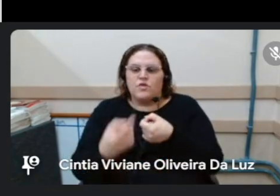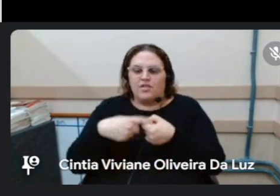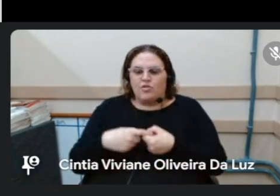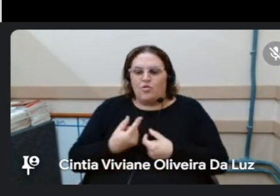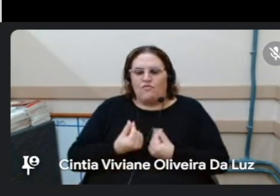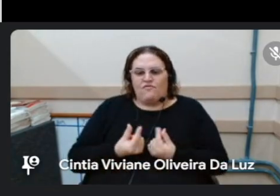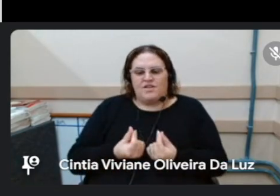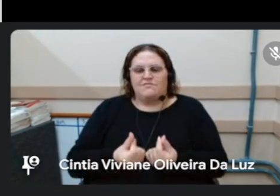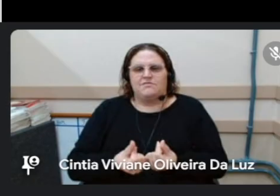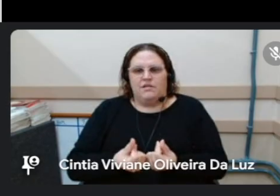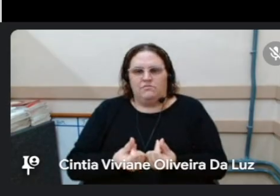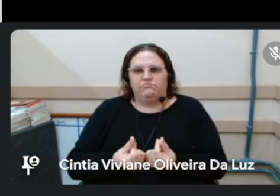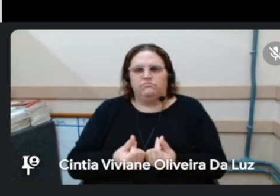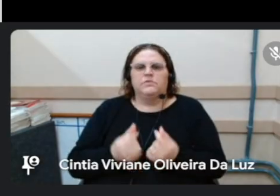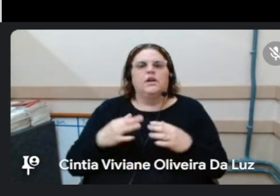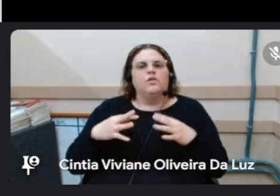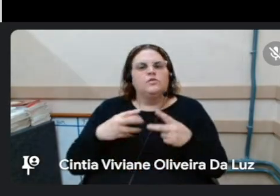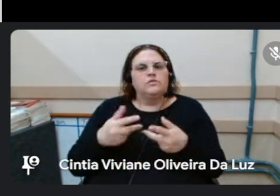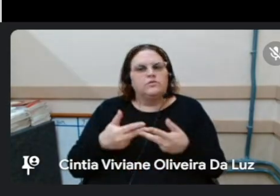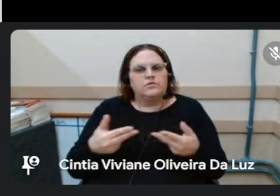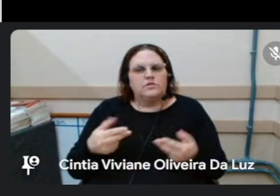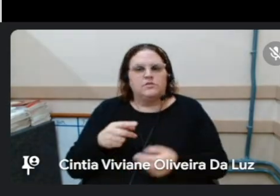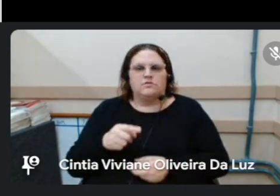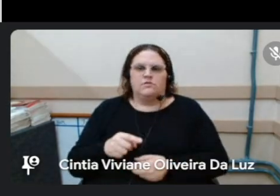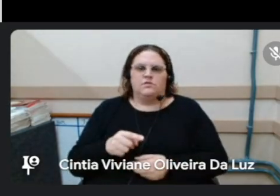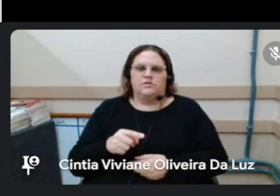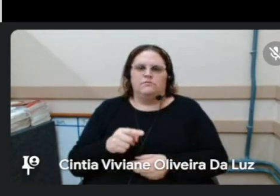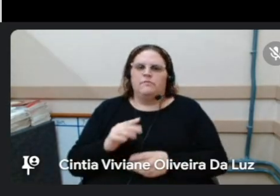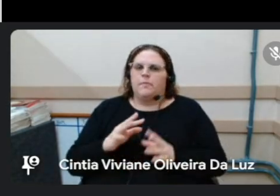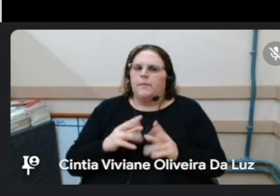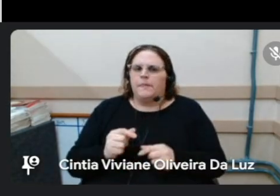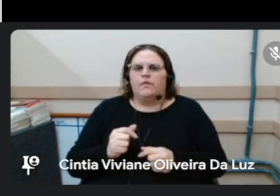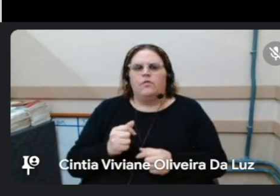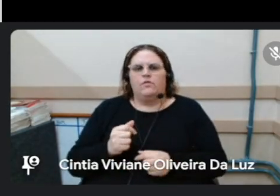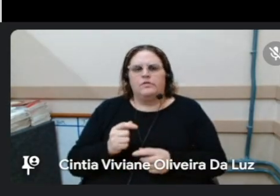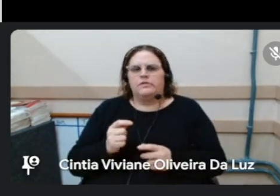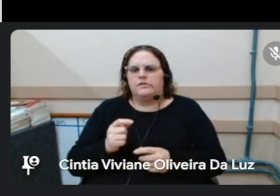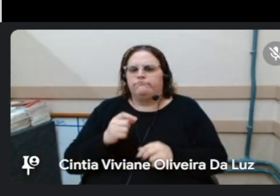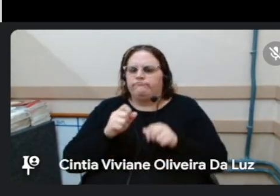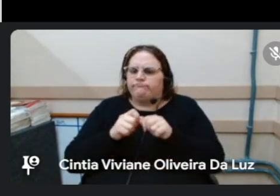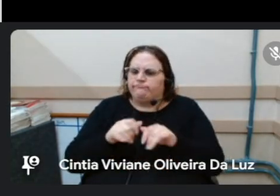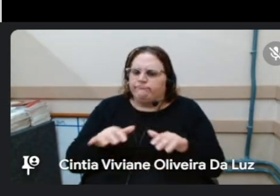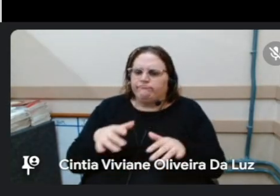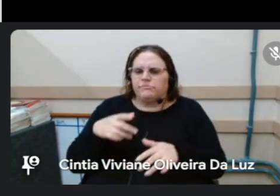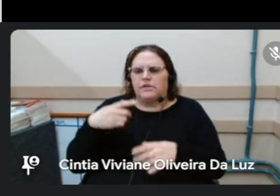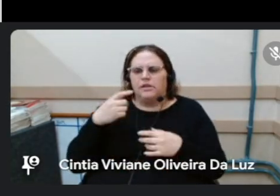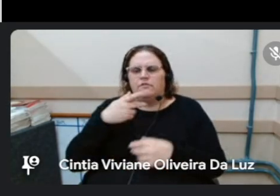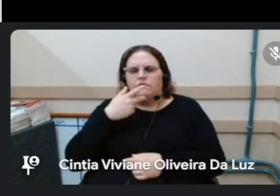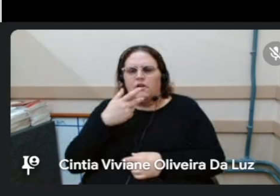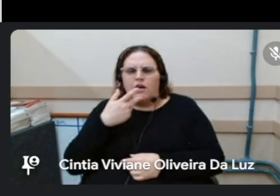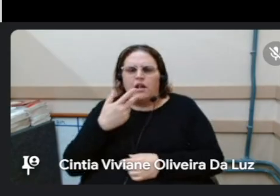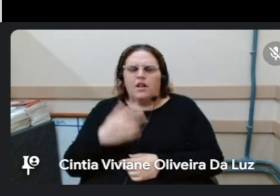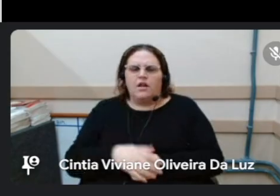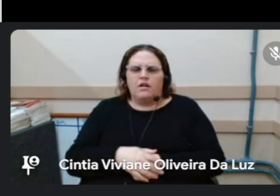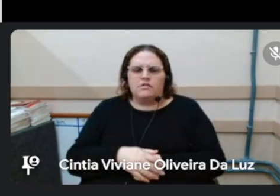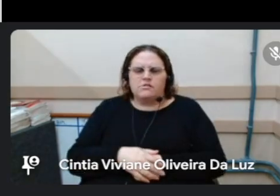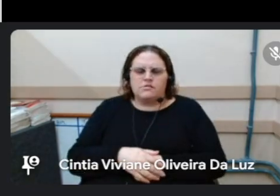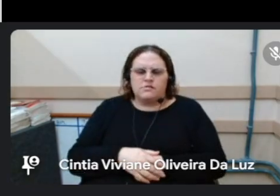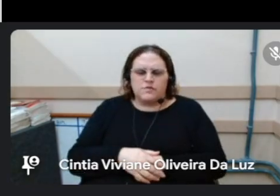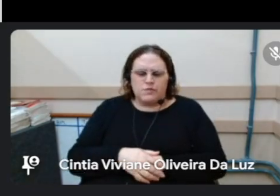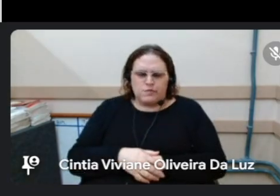toda essa toda essa discursividade que fala da da